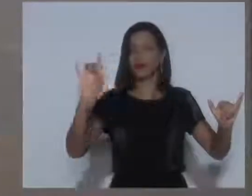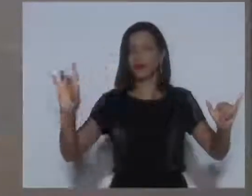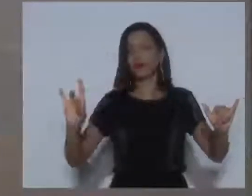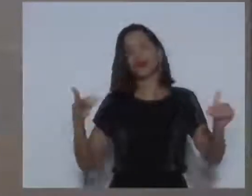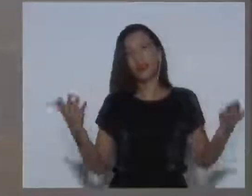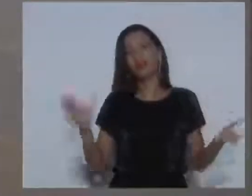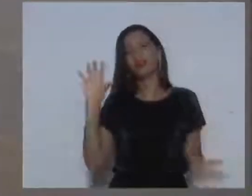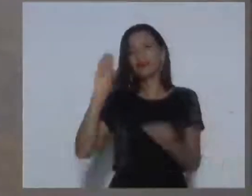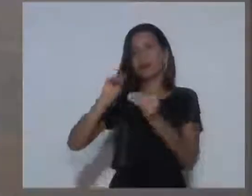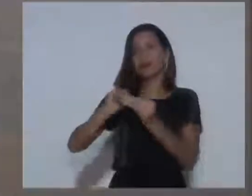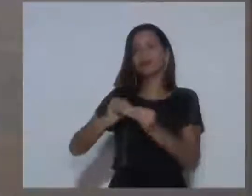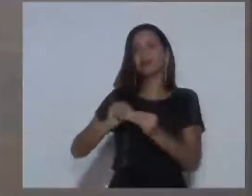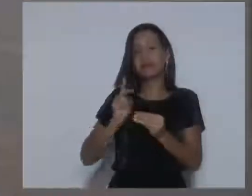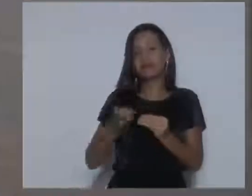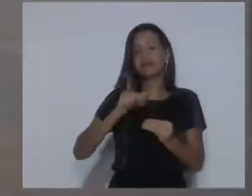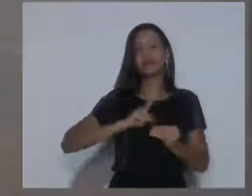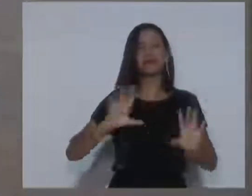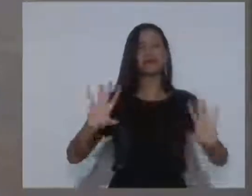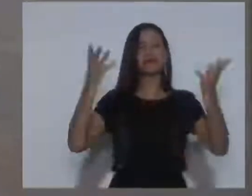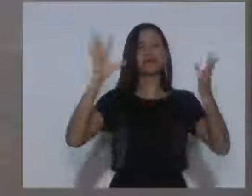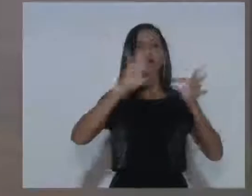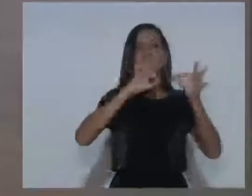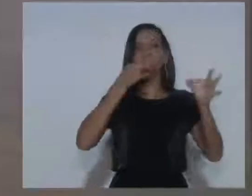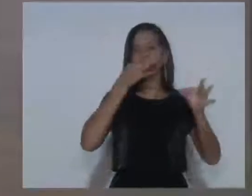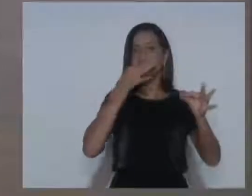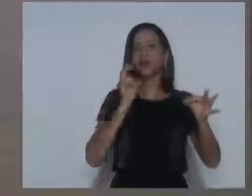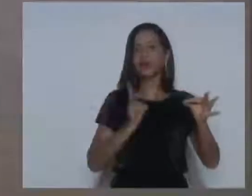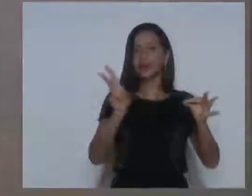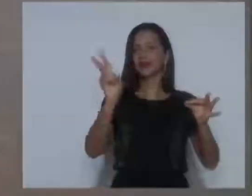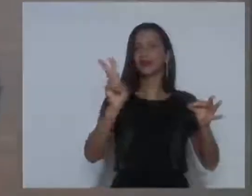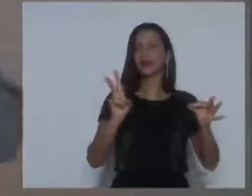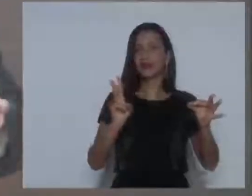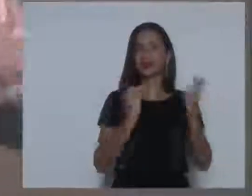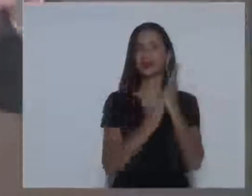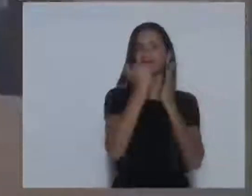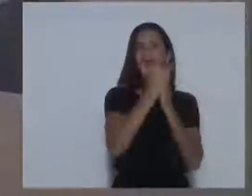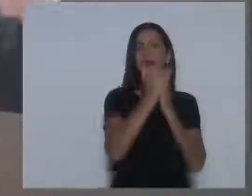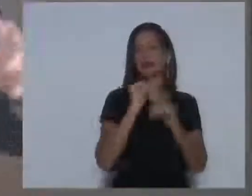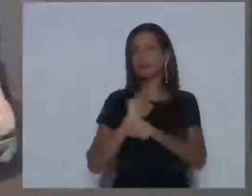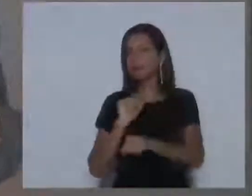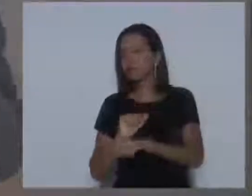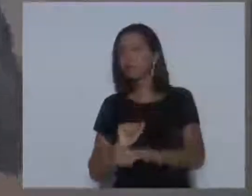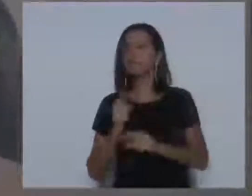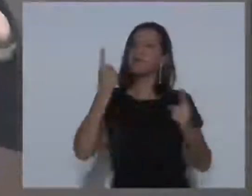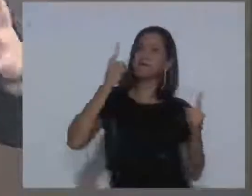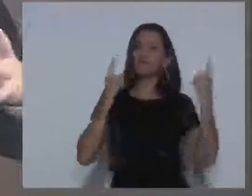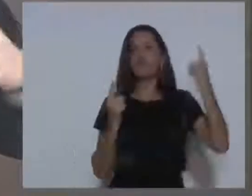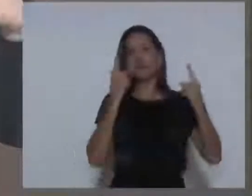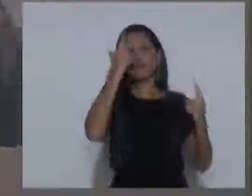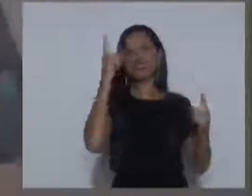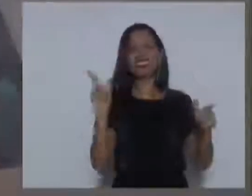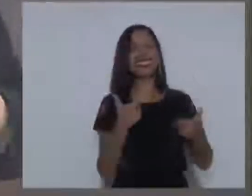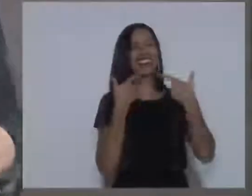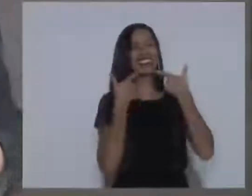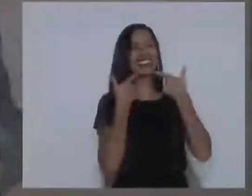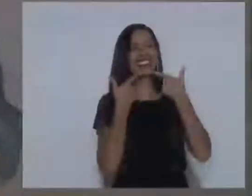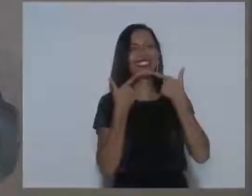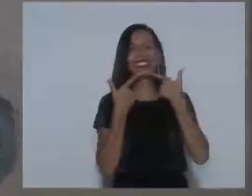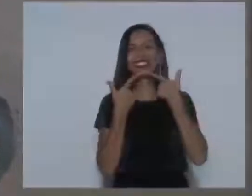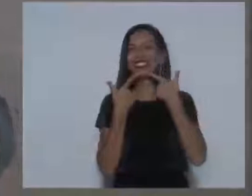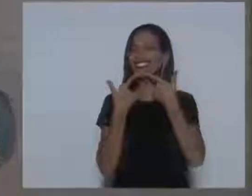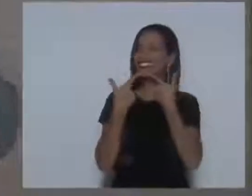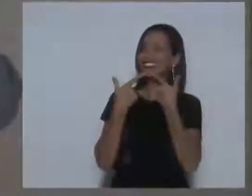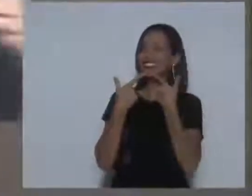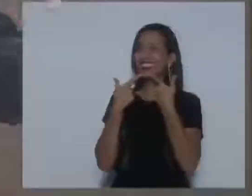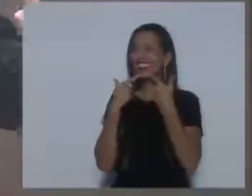uva. É a tática que não engana mais ninguém, né? Espera o carnaval, o povo está alegre, festa da uva e tome aumento,